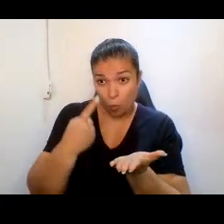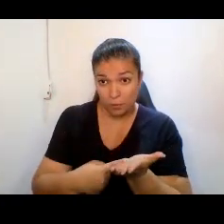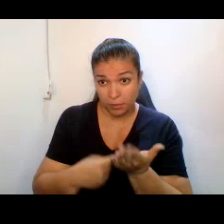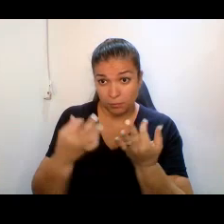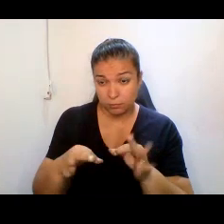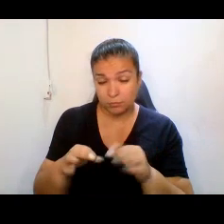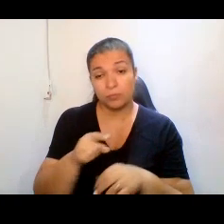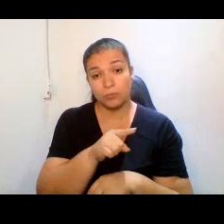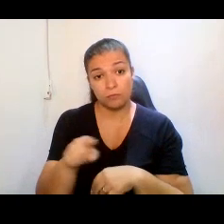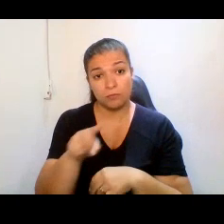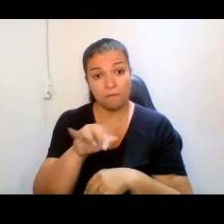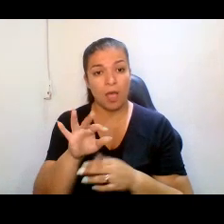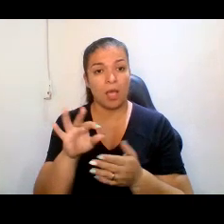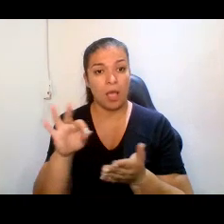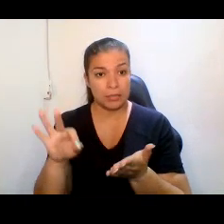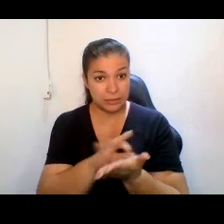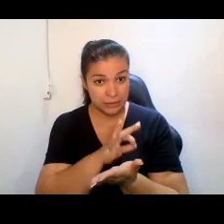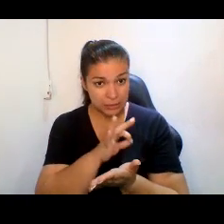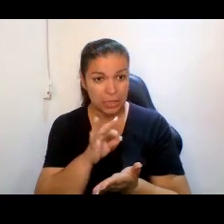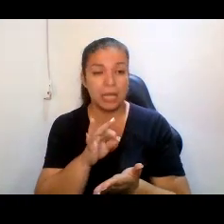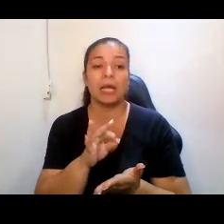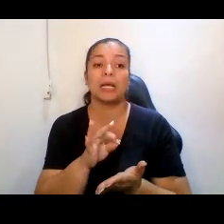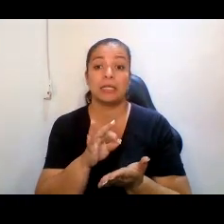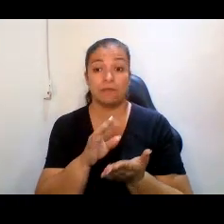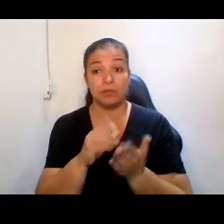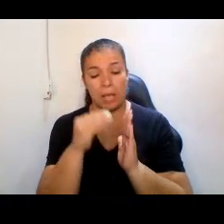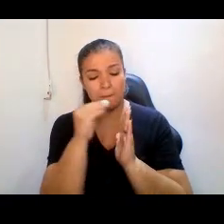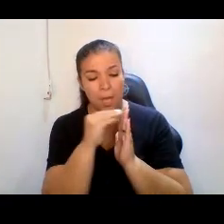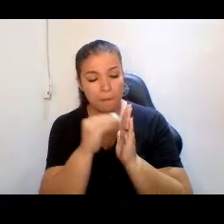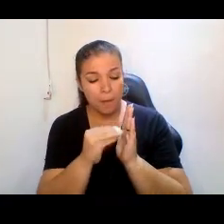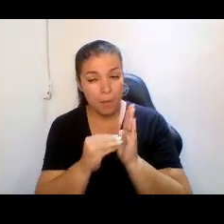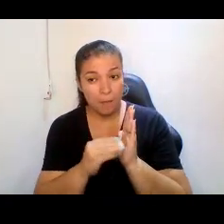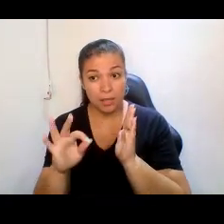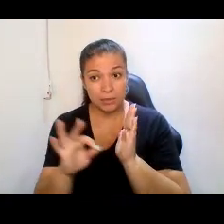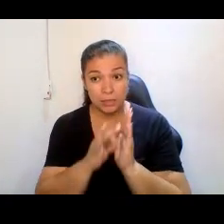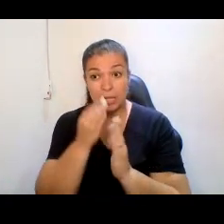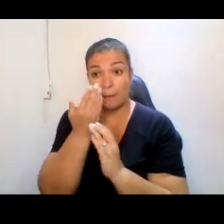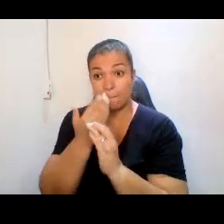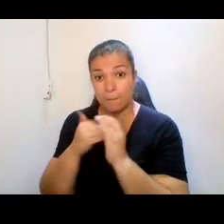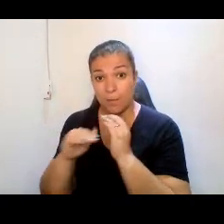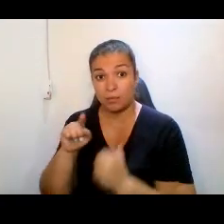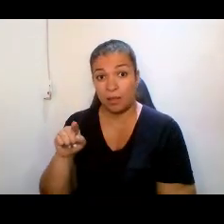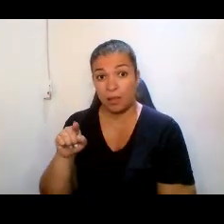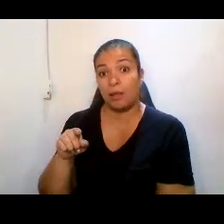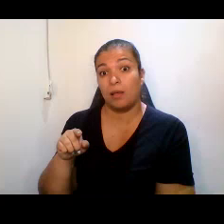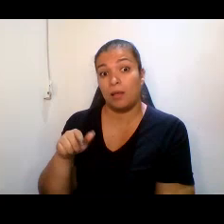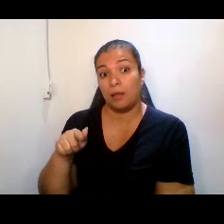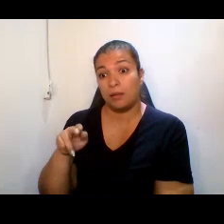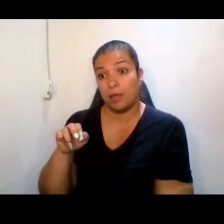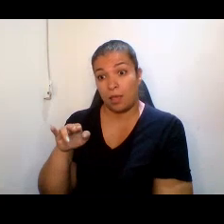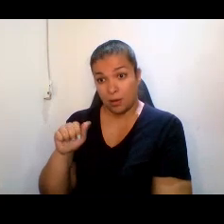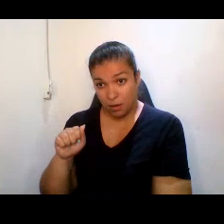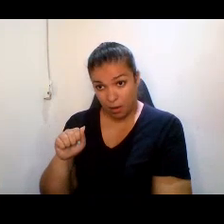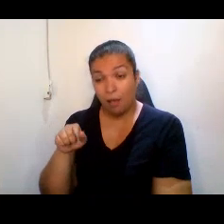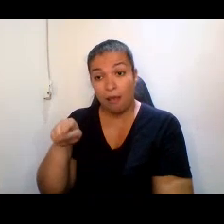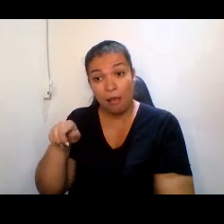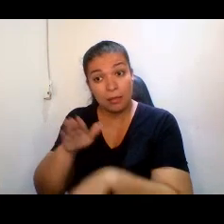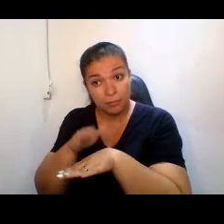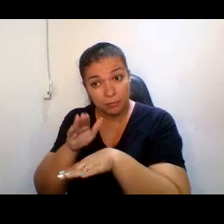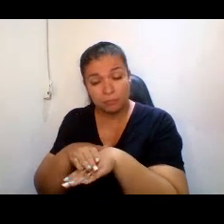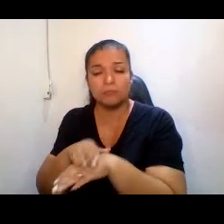iriam assinar, né, que vocês preencheriam e encaminhariam para a Quênia, e a Quênia gentilmente ia juntar